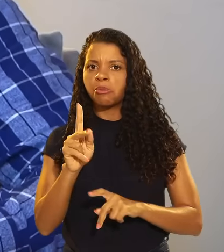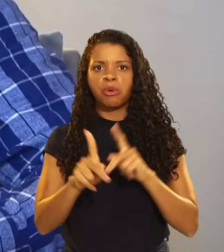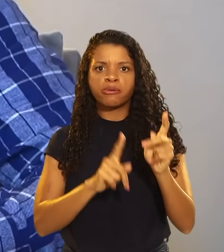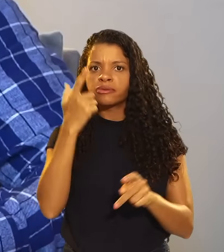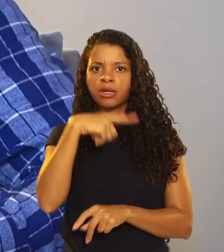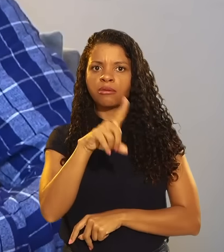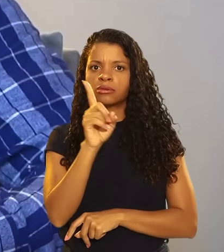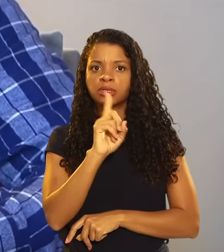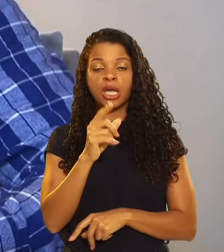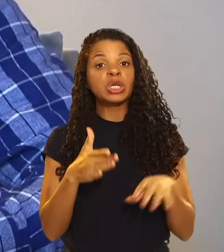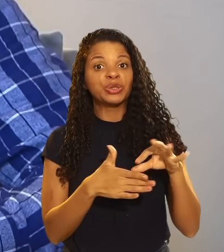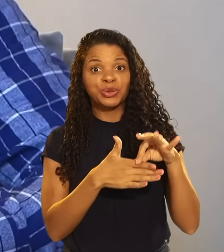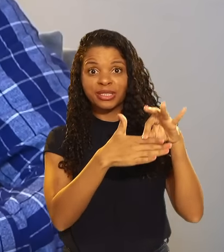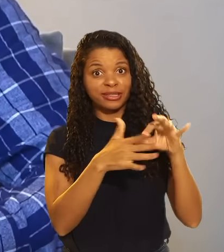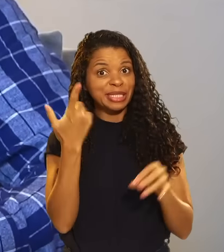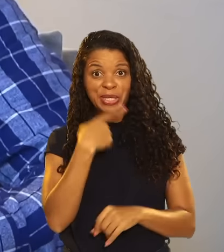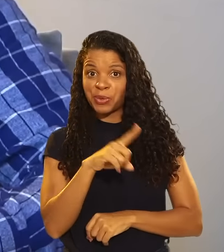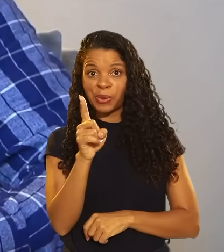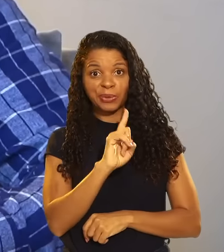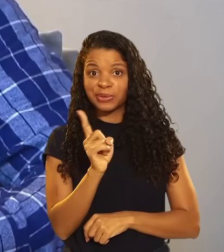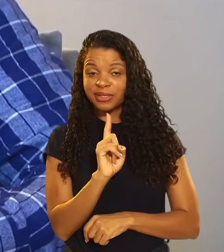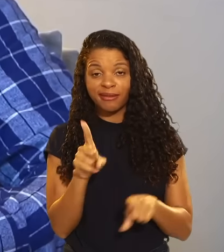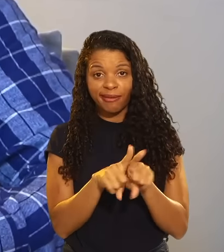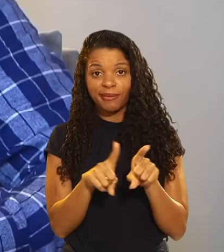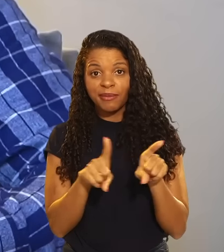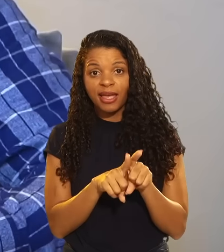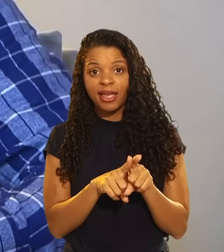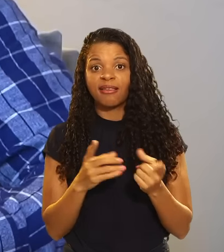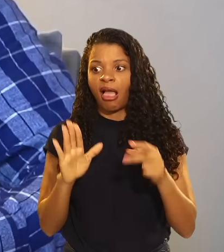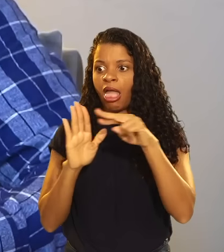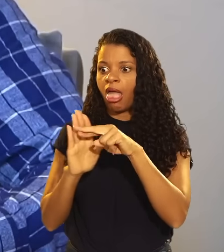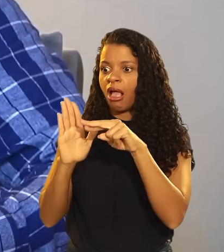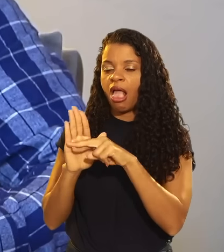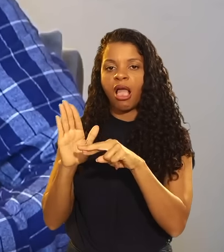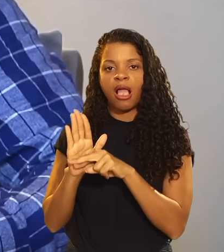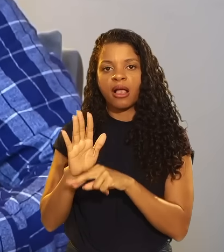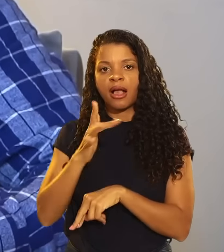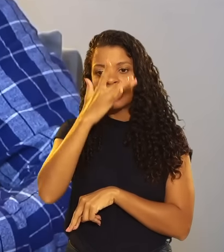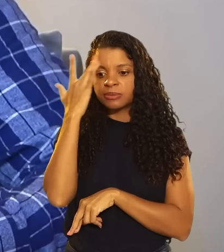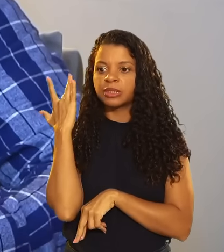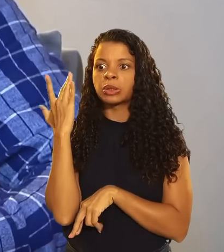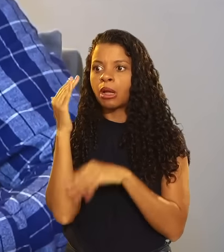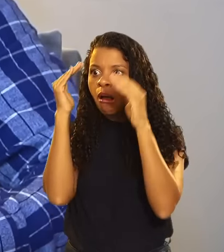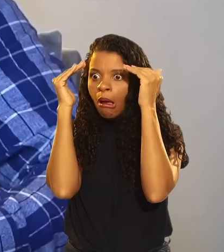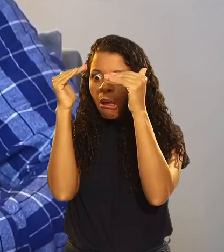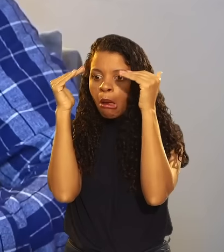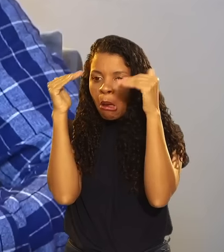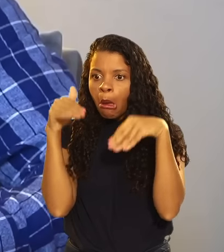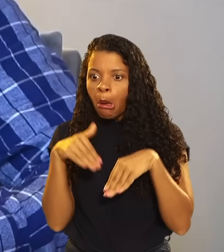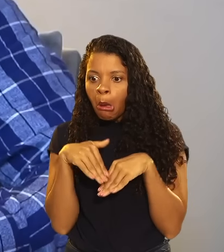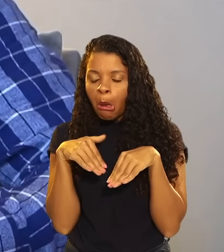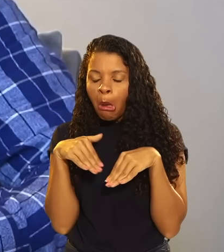praticavam. Então eles colocavam a regra para que as pessoas ali comum da sociedade tivessem que praticar, se não seriam punidas,